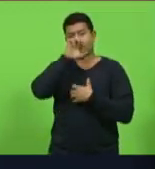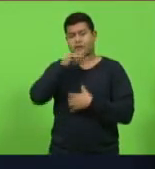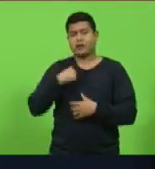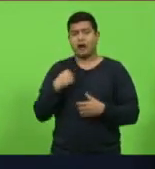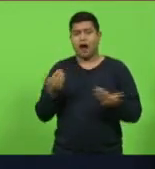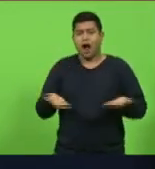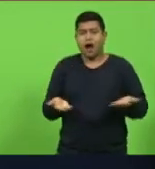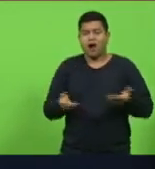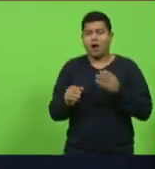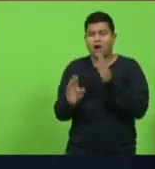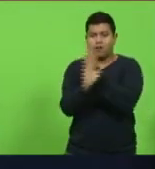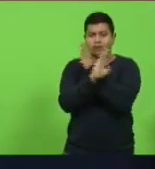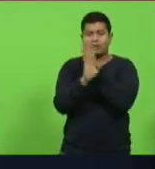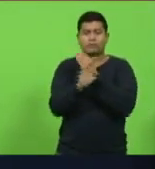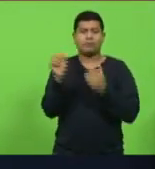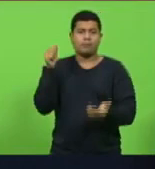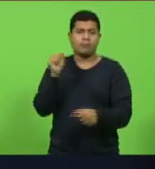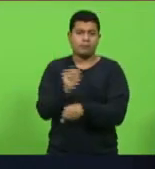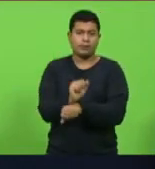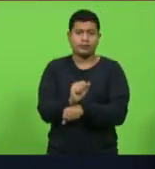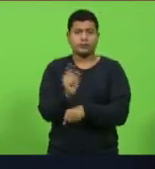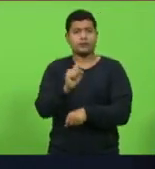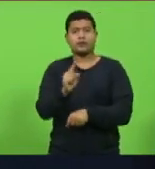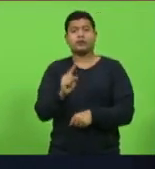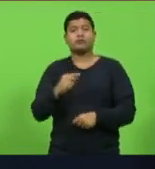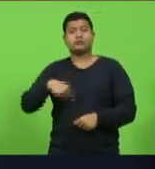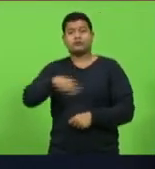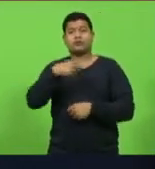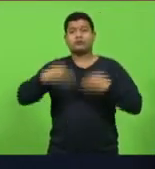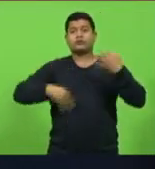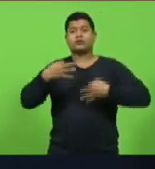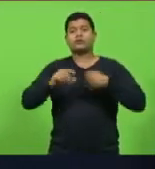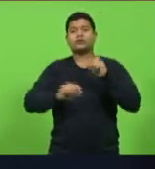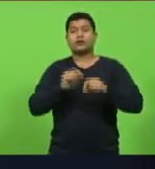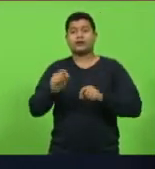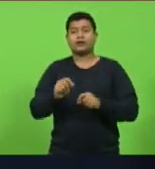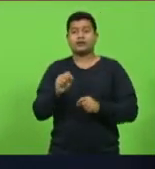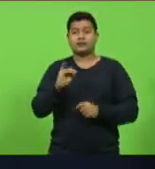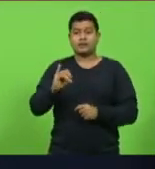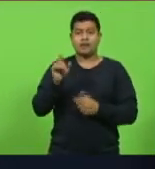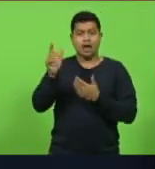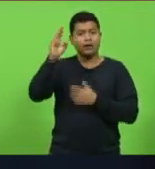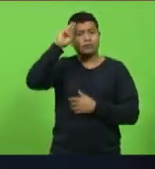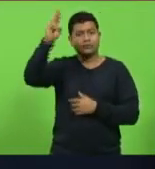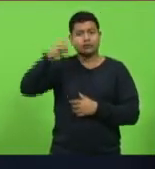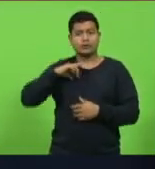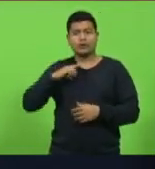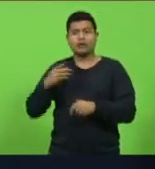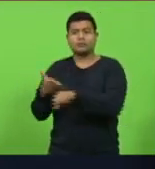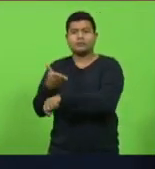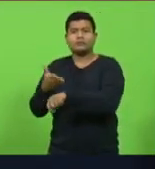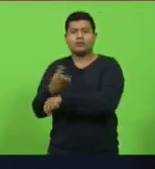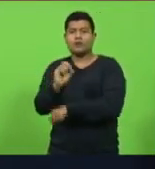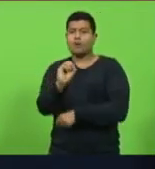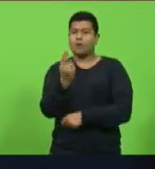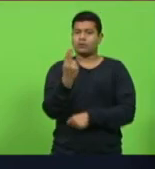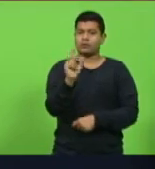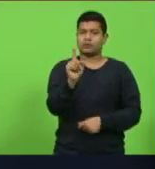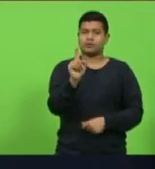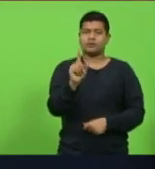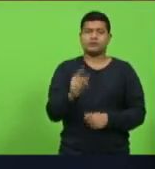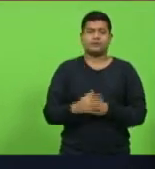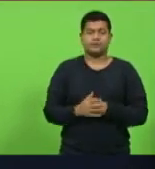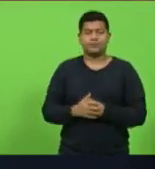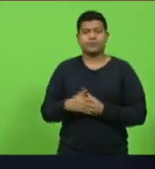para que o que nós temos julgando é se o governador se beneficiou se envolveu nesse processo da compra dos